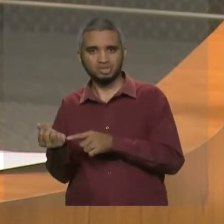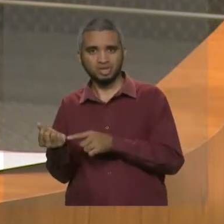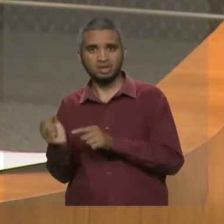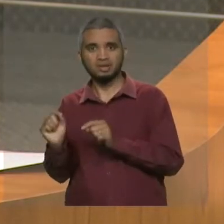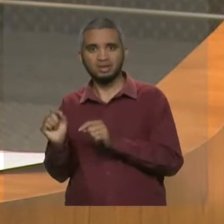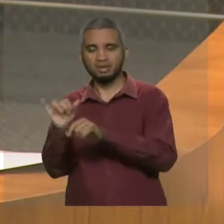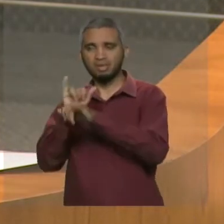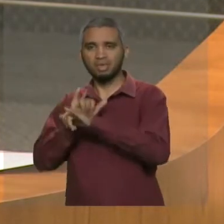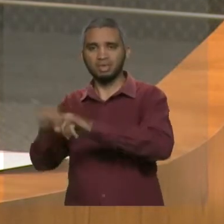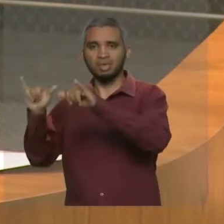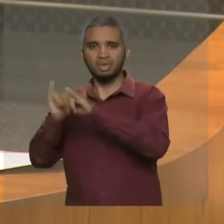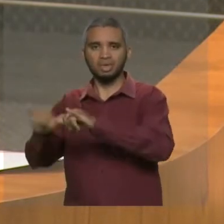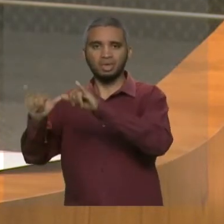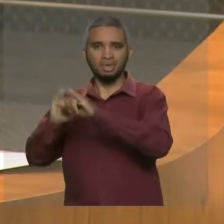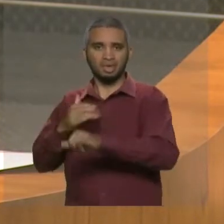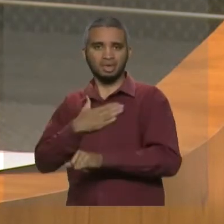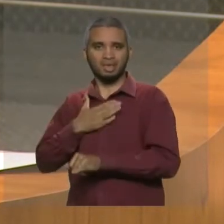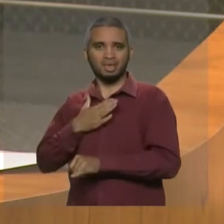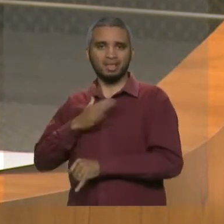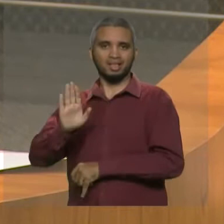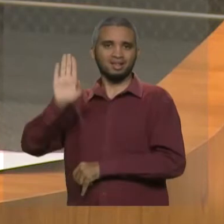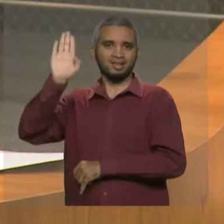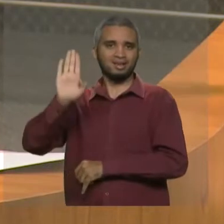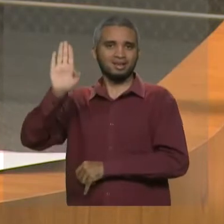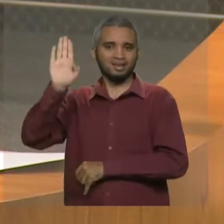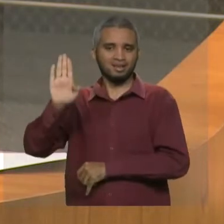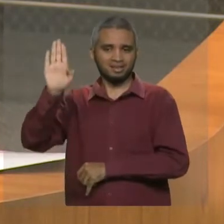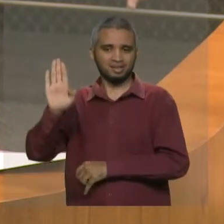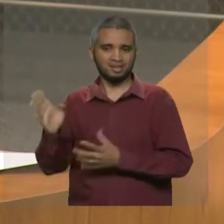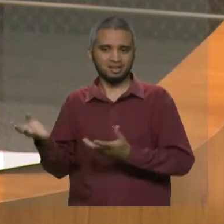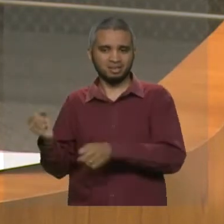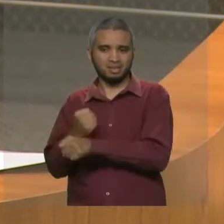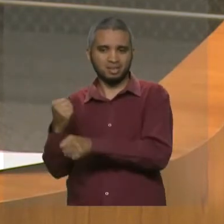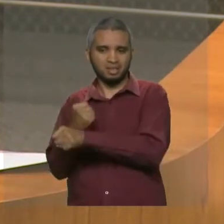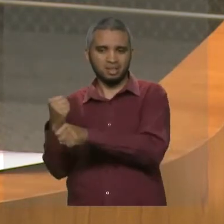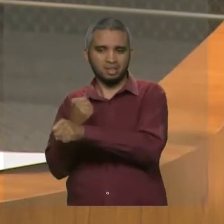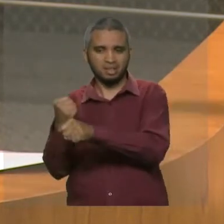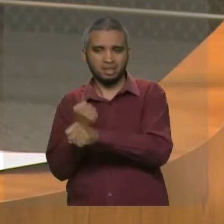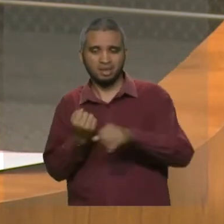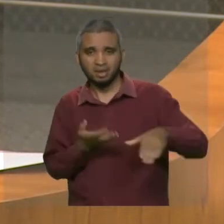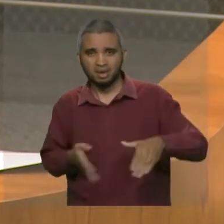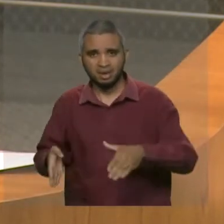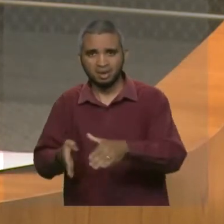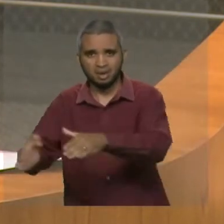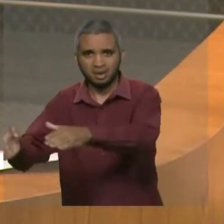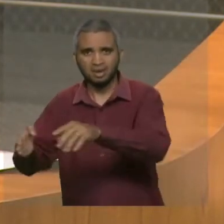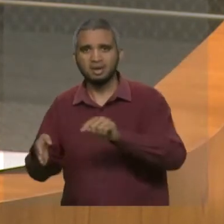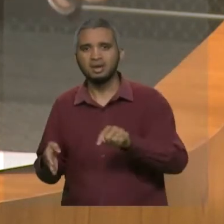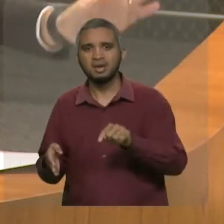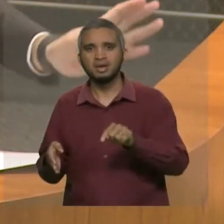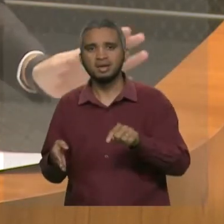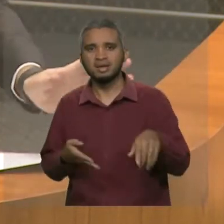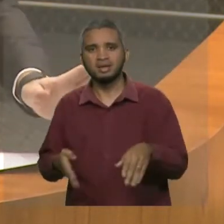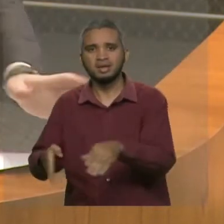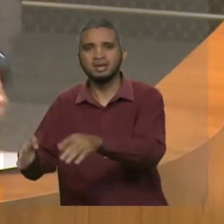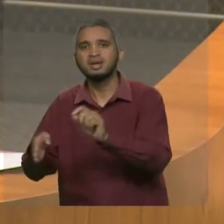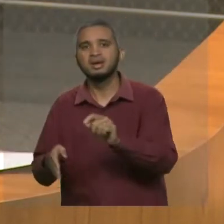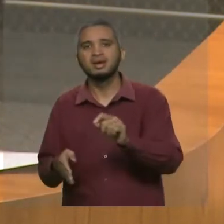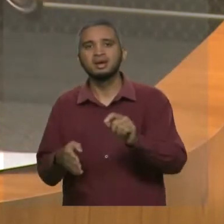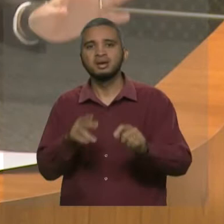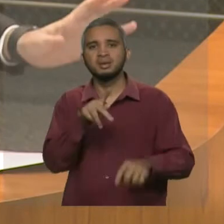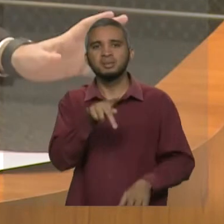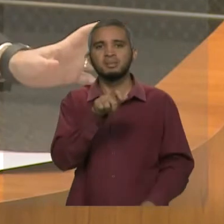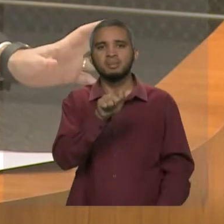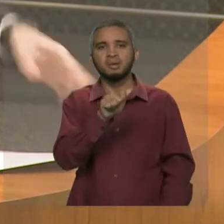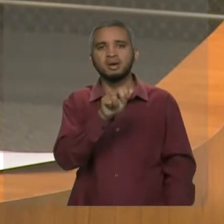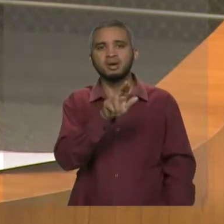que não presta mais, a maioria. Pega lá a estrada de Paulino Neves. Enfim, eu não vou nem citar nomes aqui. Mas é tanta